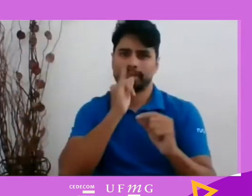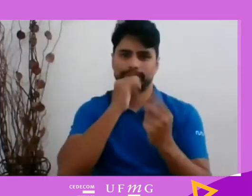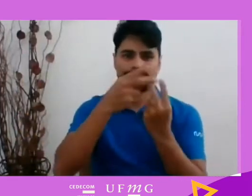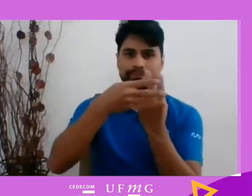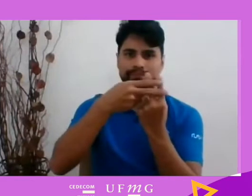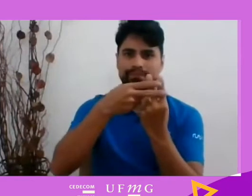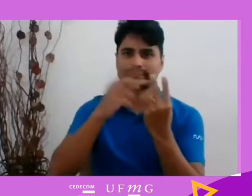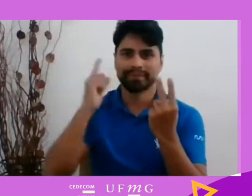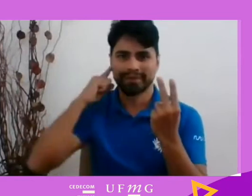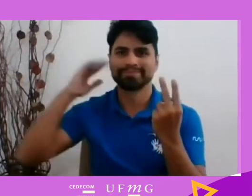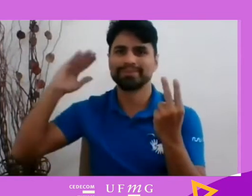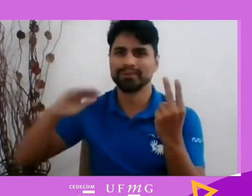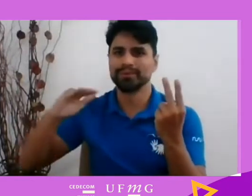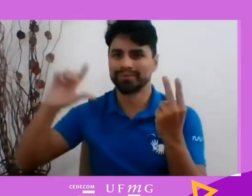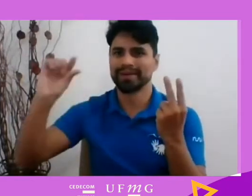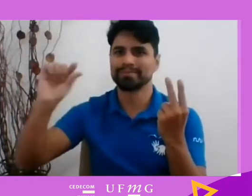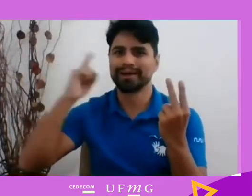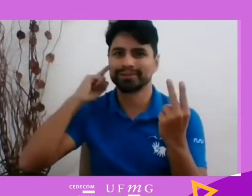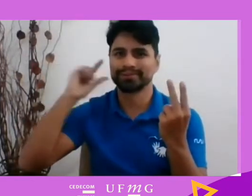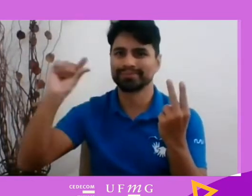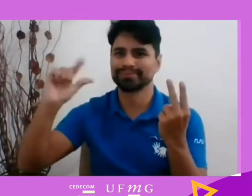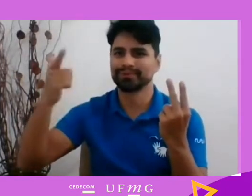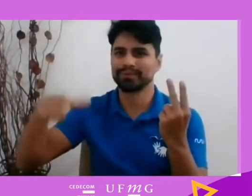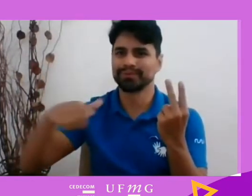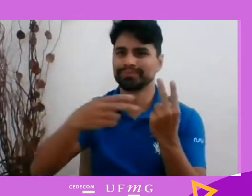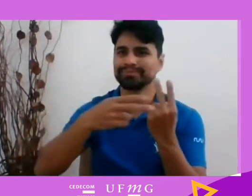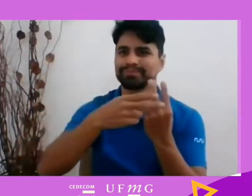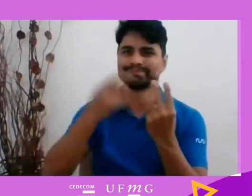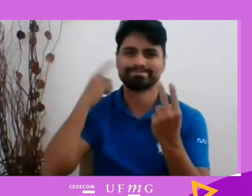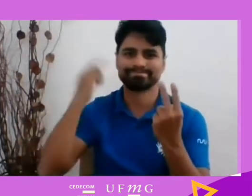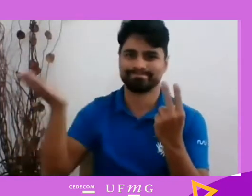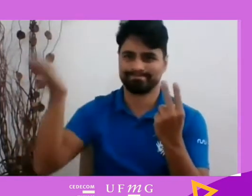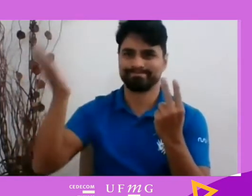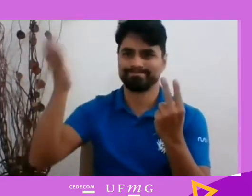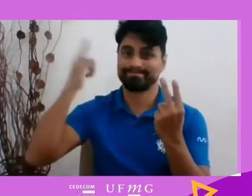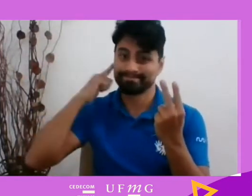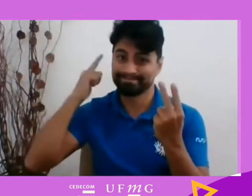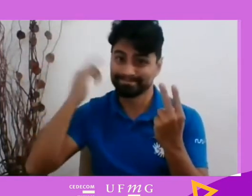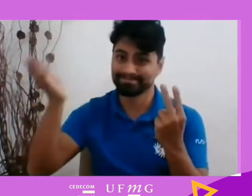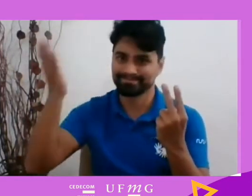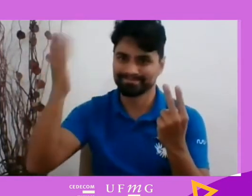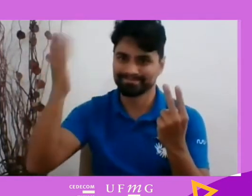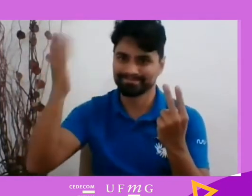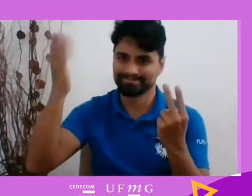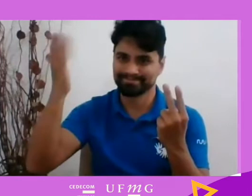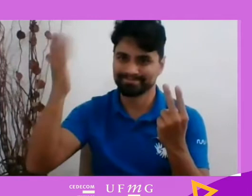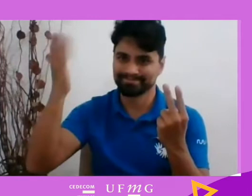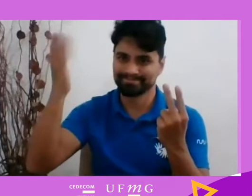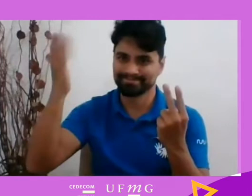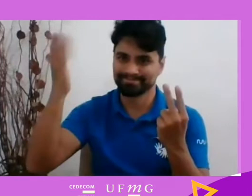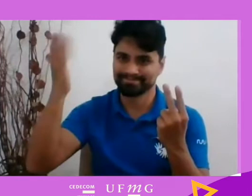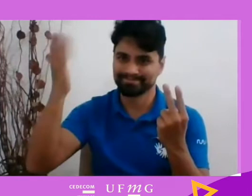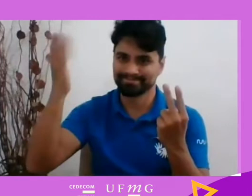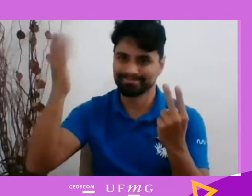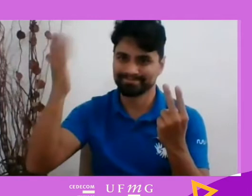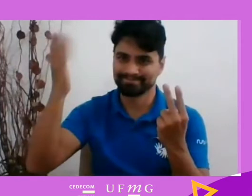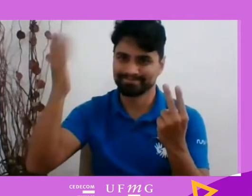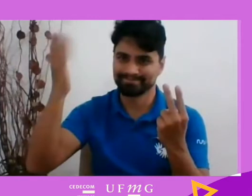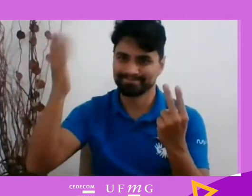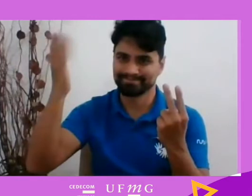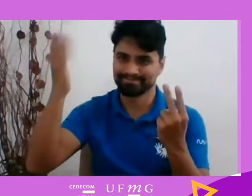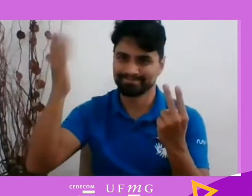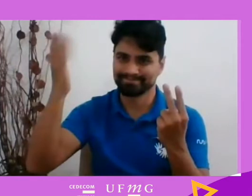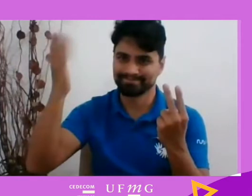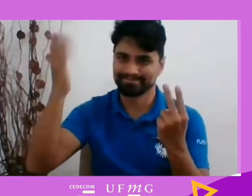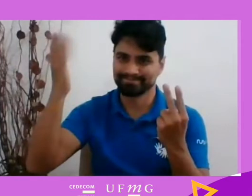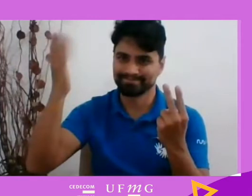social a ela e das formas de propagação que são automáticas, via algoritmos. né? Mas, por exemplo, lá no nosso grupo de